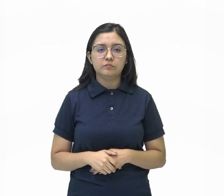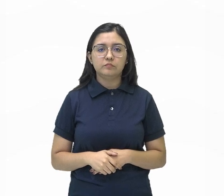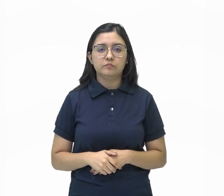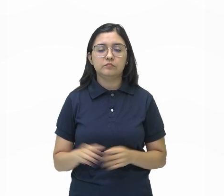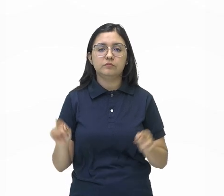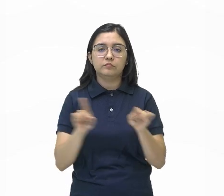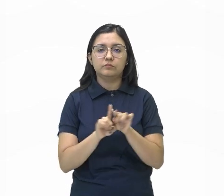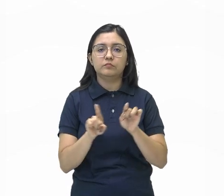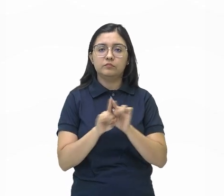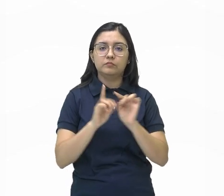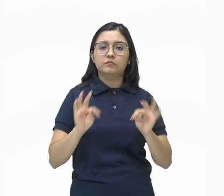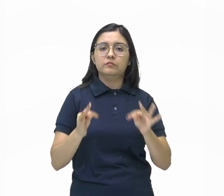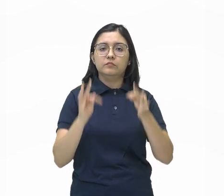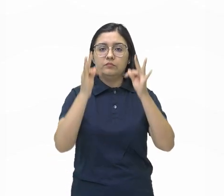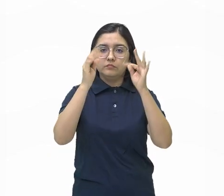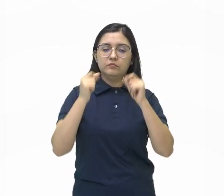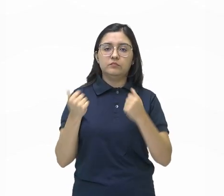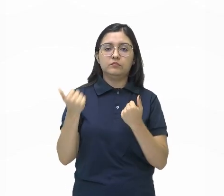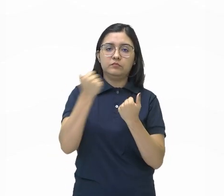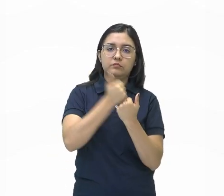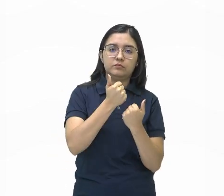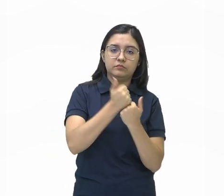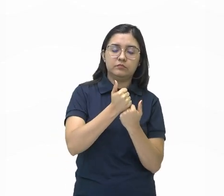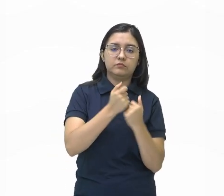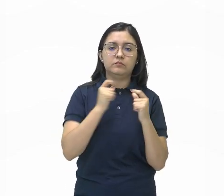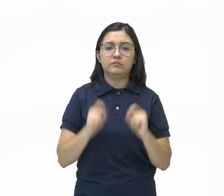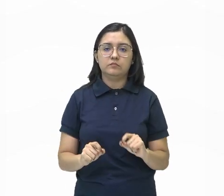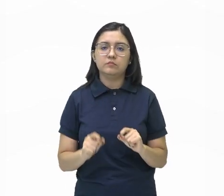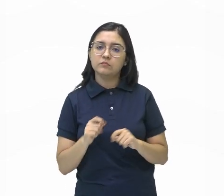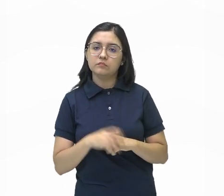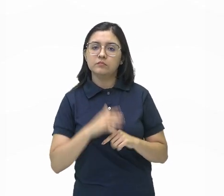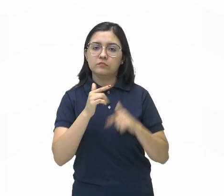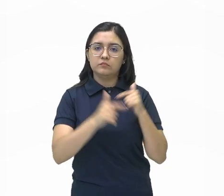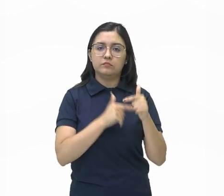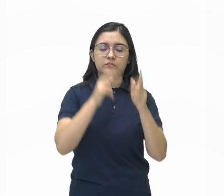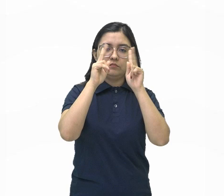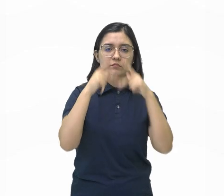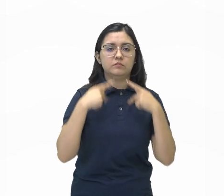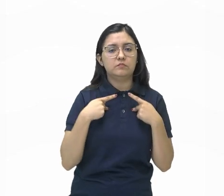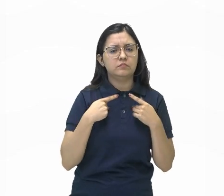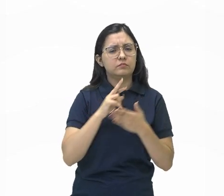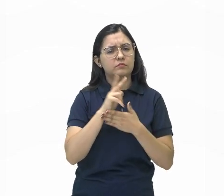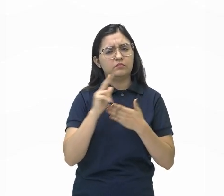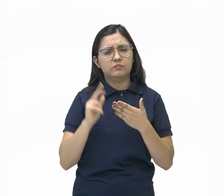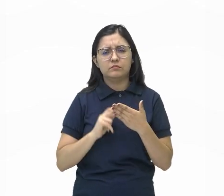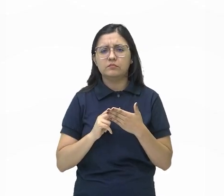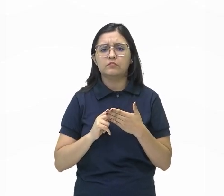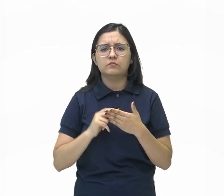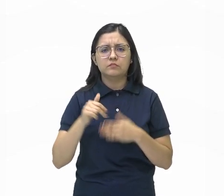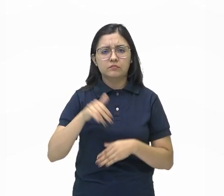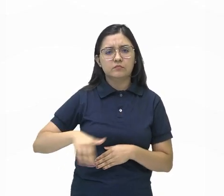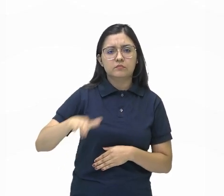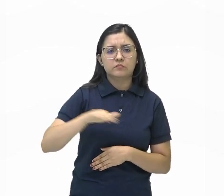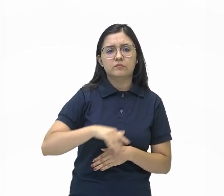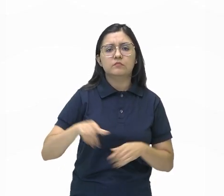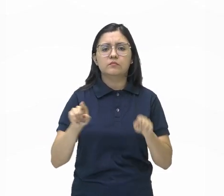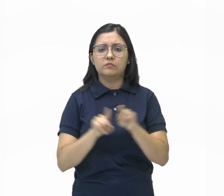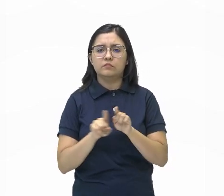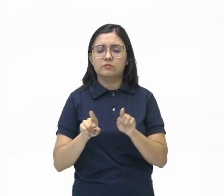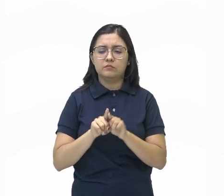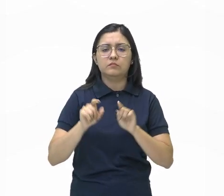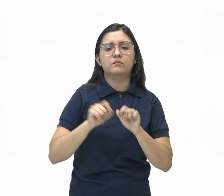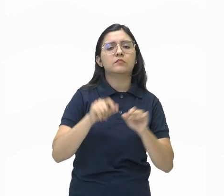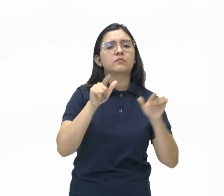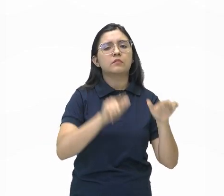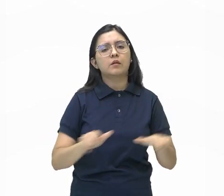a tecnologia também está substituindo o trabalho humano em diversas tarefas, né? E aqui a gente tem aquela ideia, né, da automação que foi surgindo